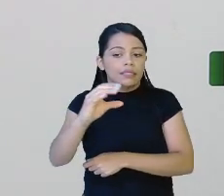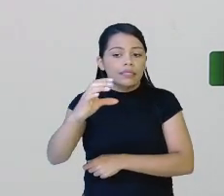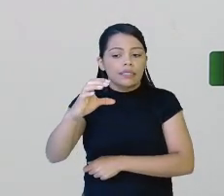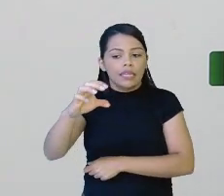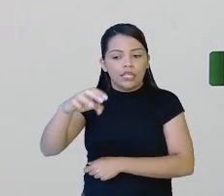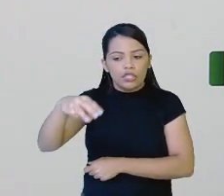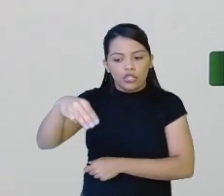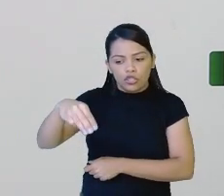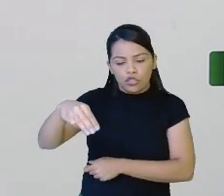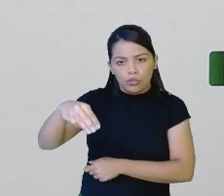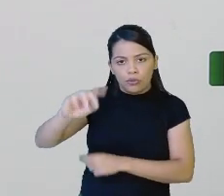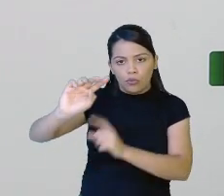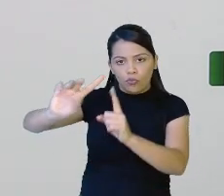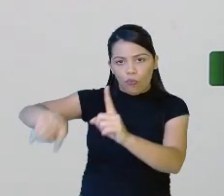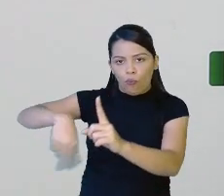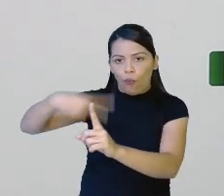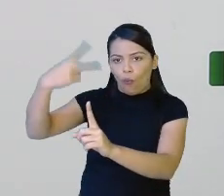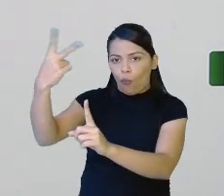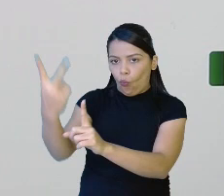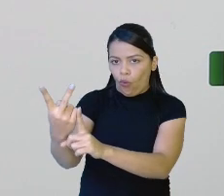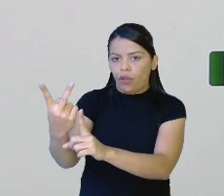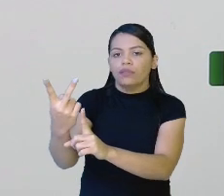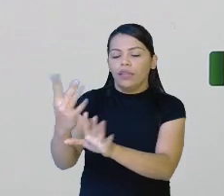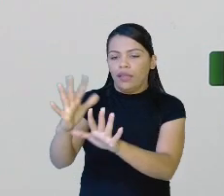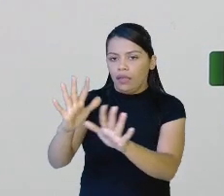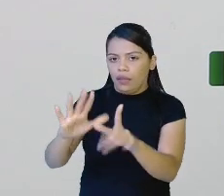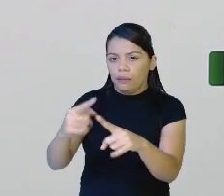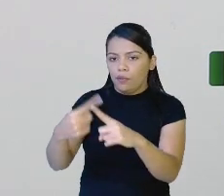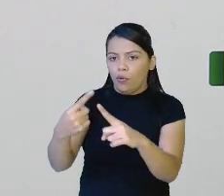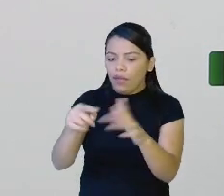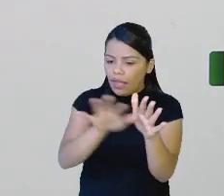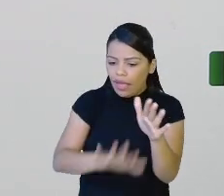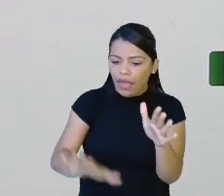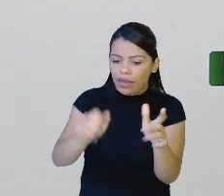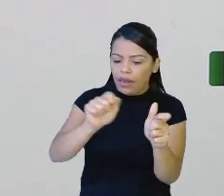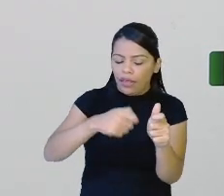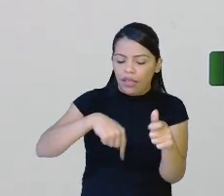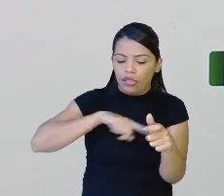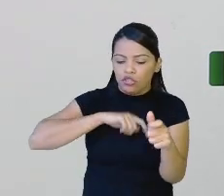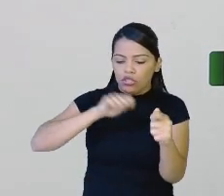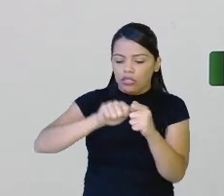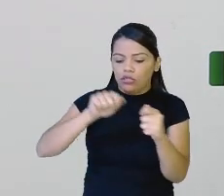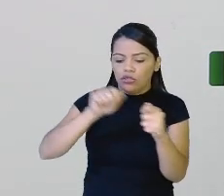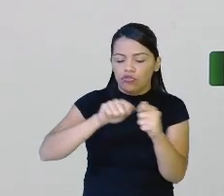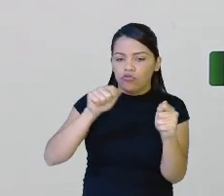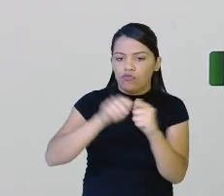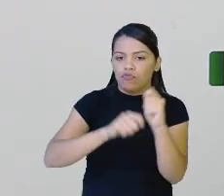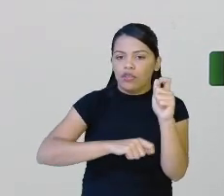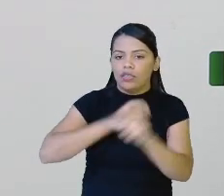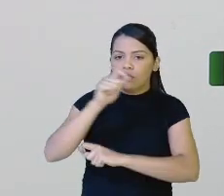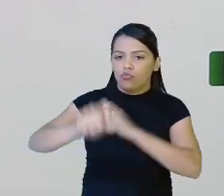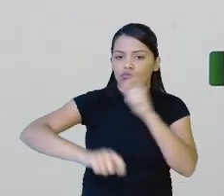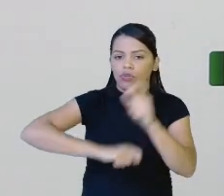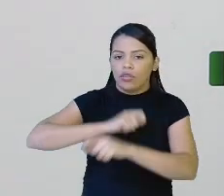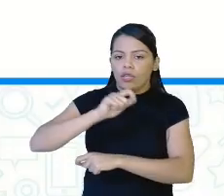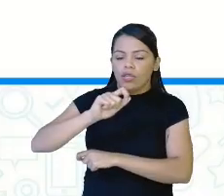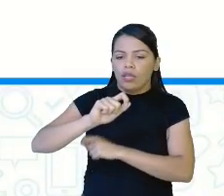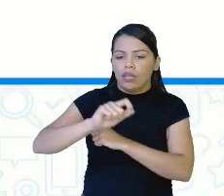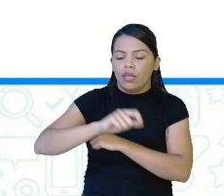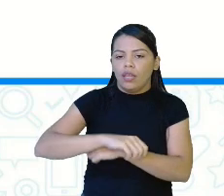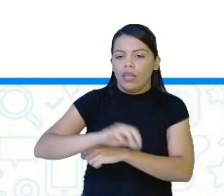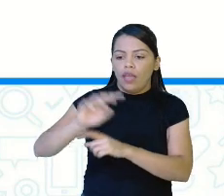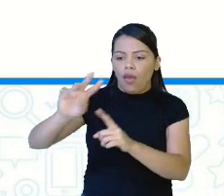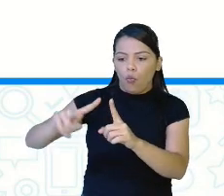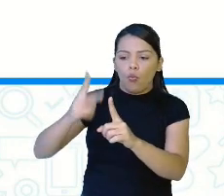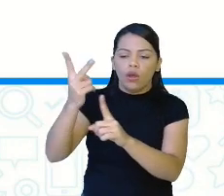Olha, quadrados. Área, a gente faz as unidades de medida ao quadrado. Não